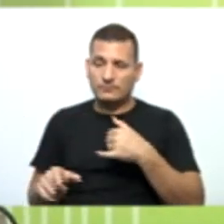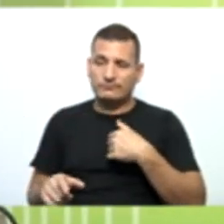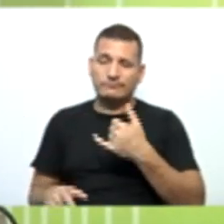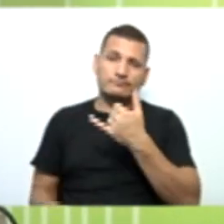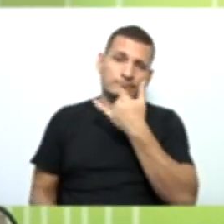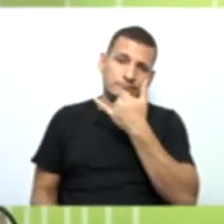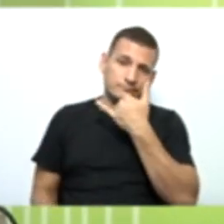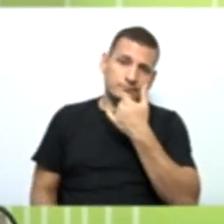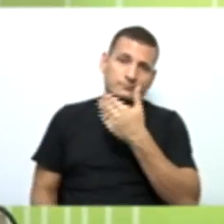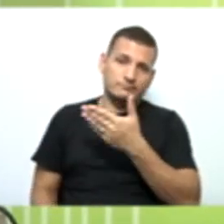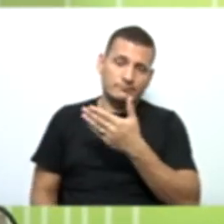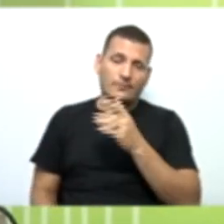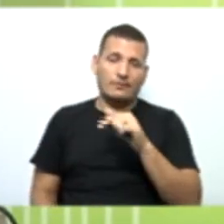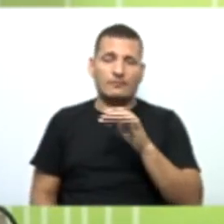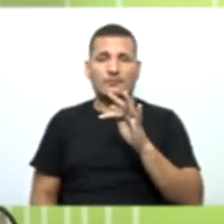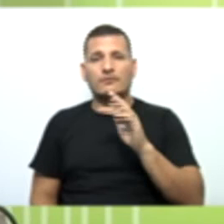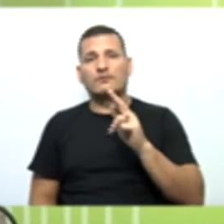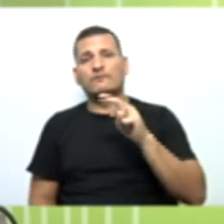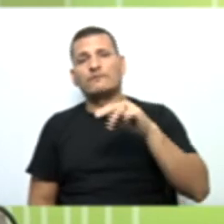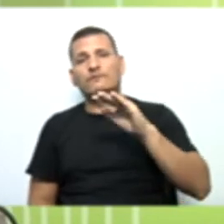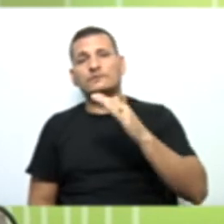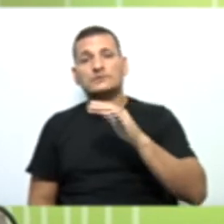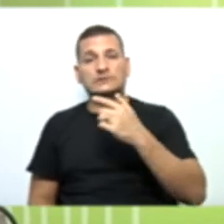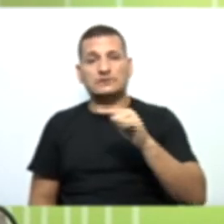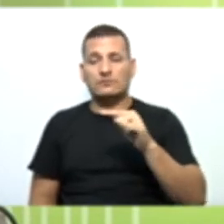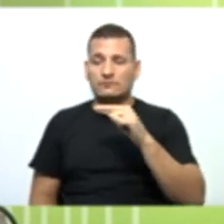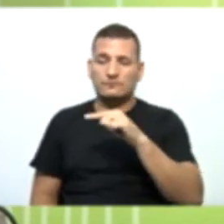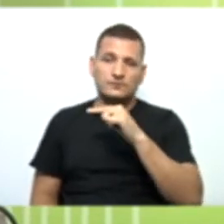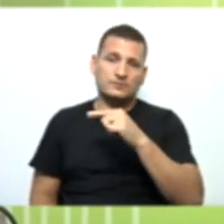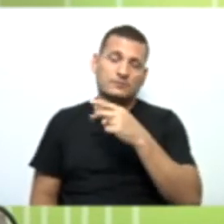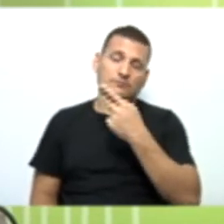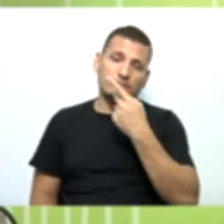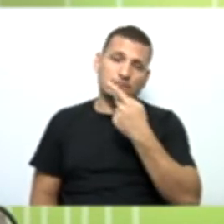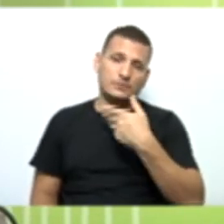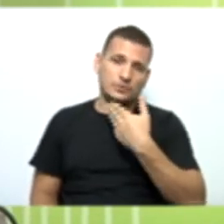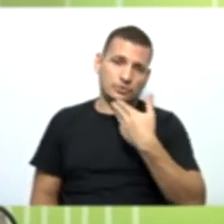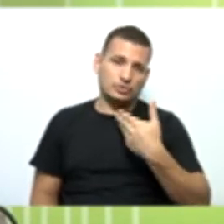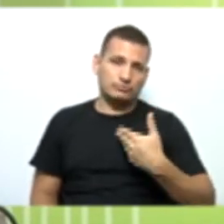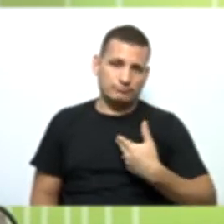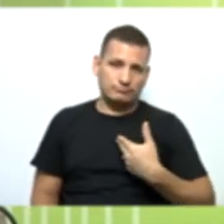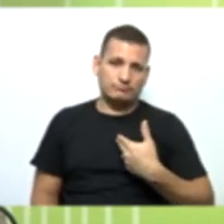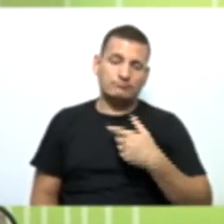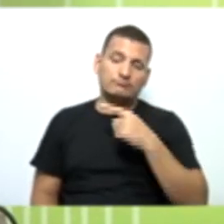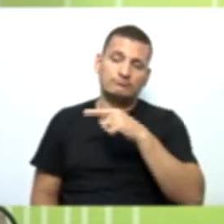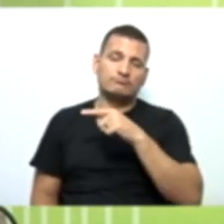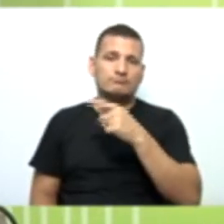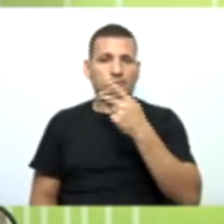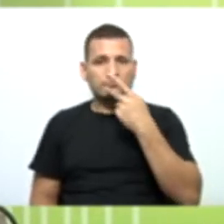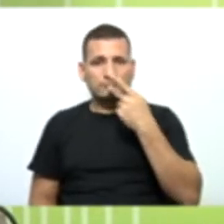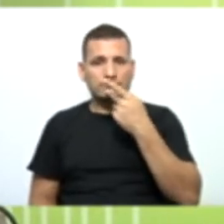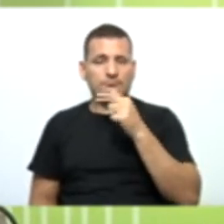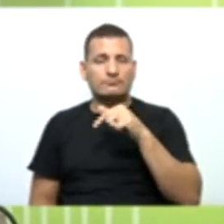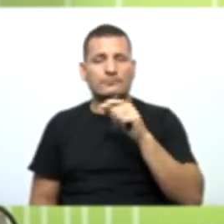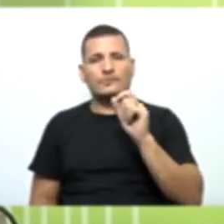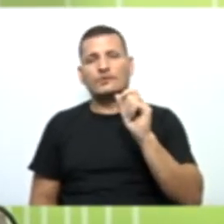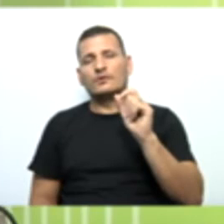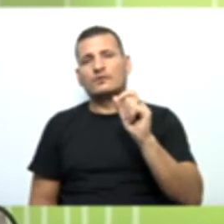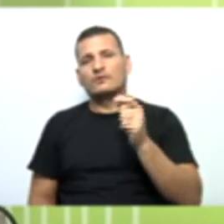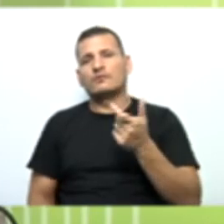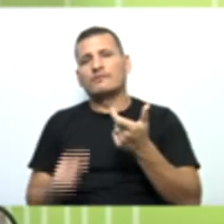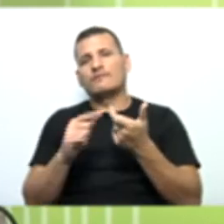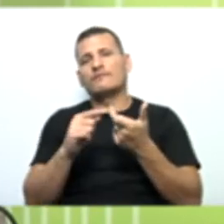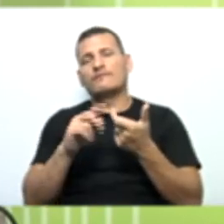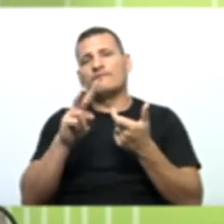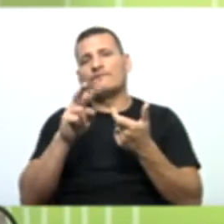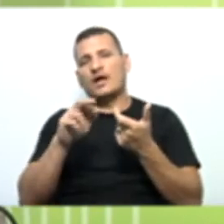aí foi uma função que foi definida por você na análise de requisito, né? Você definiu que essa variável aqui ia fazer